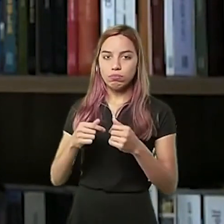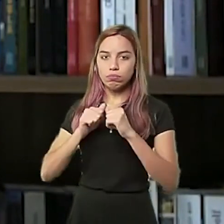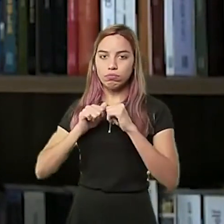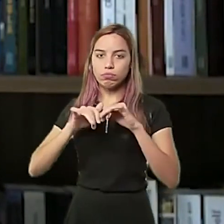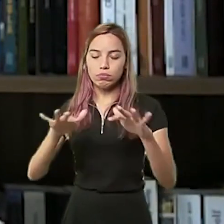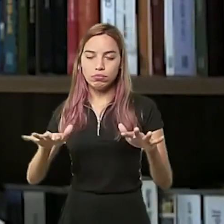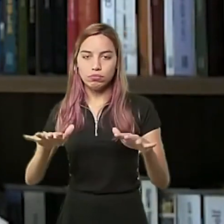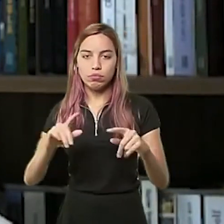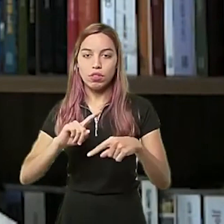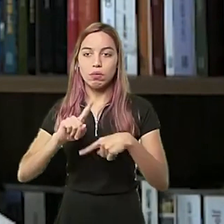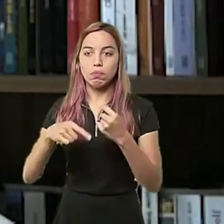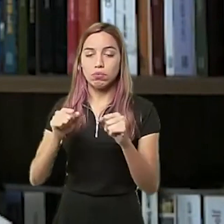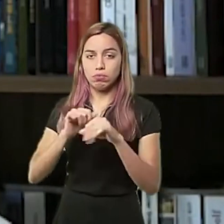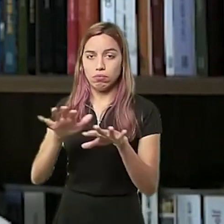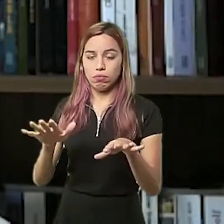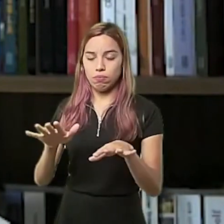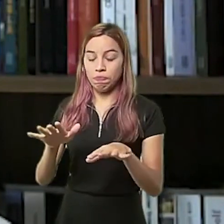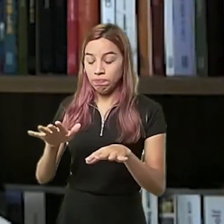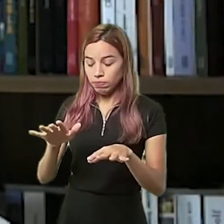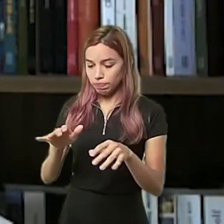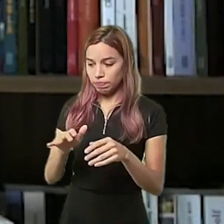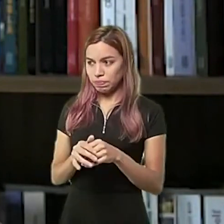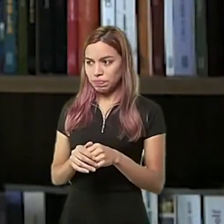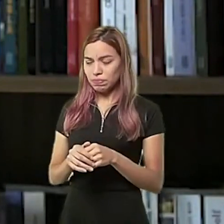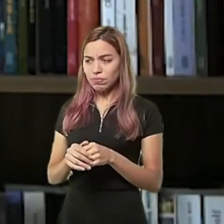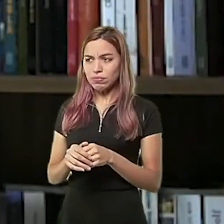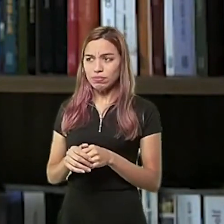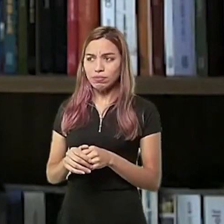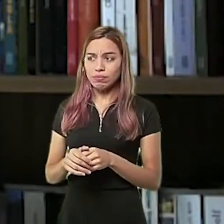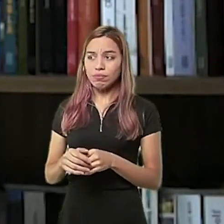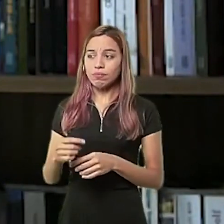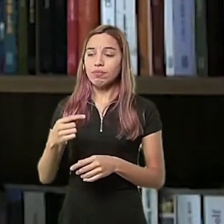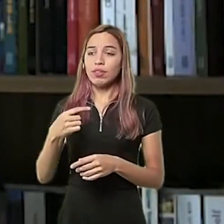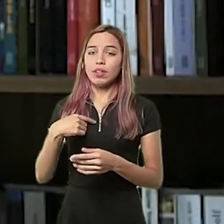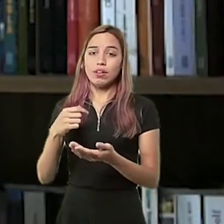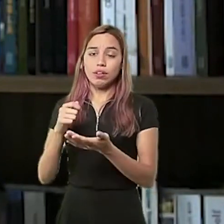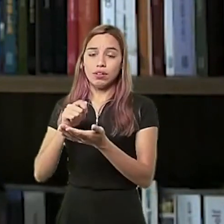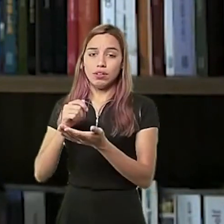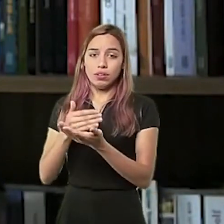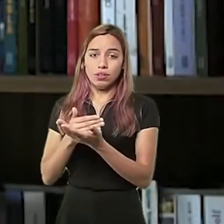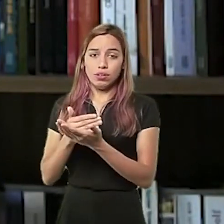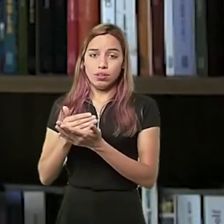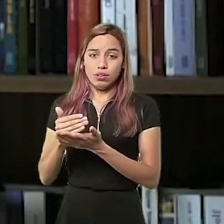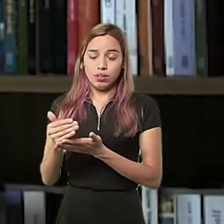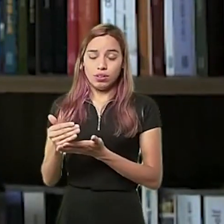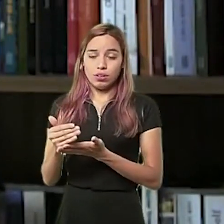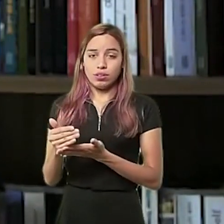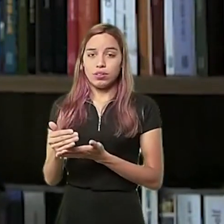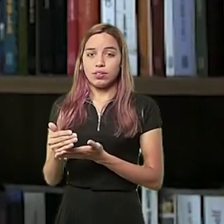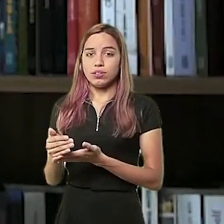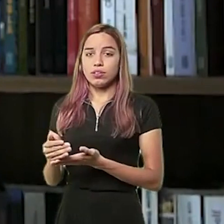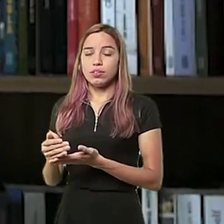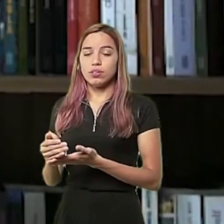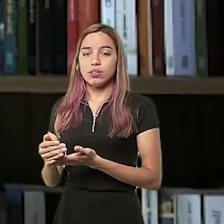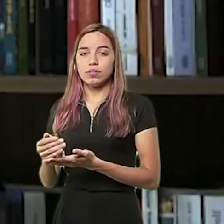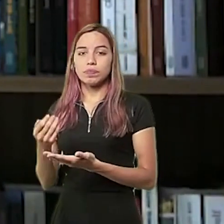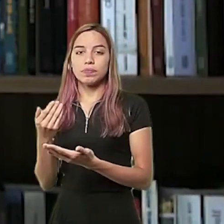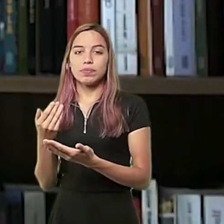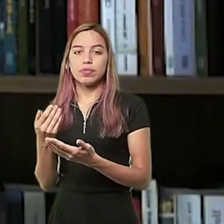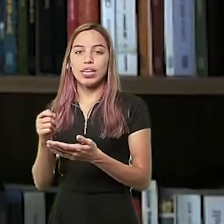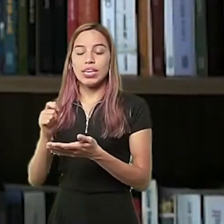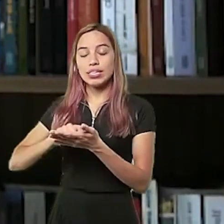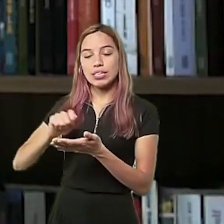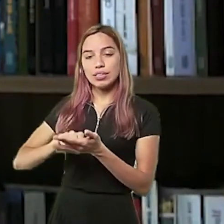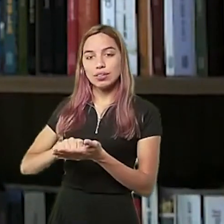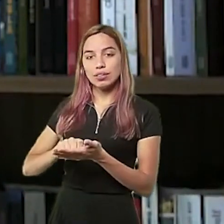continuei escrevendo. E no momento escrevi outros, inclusive que não entraram nessa